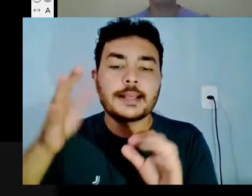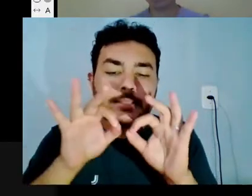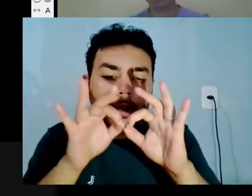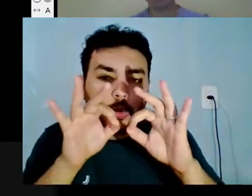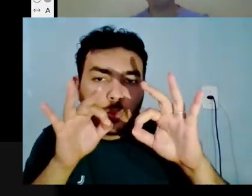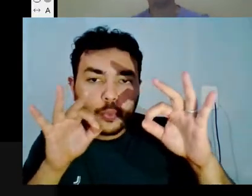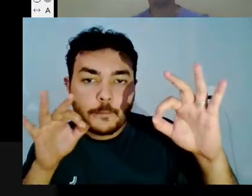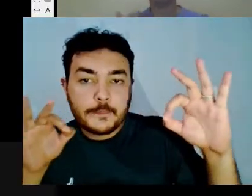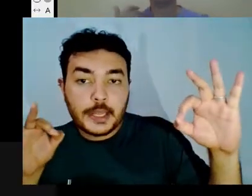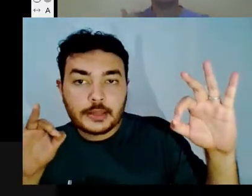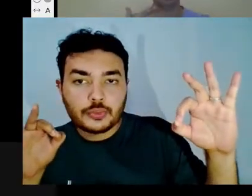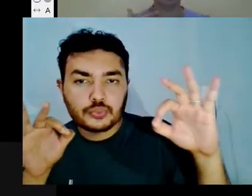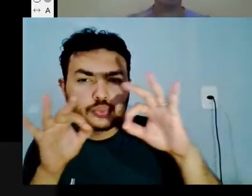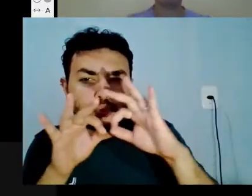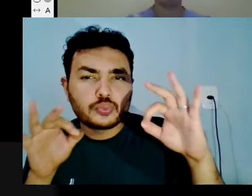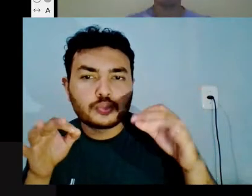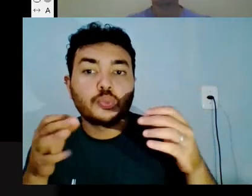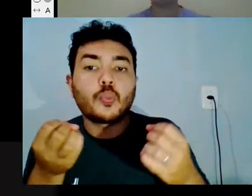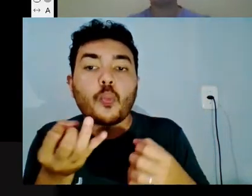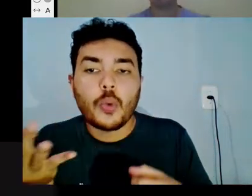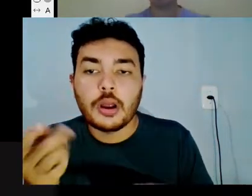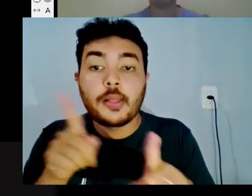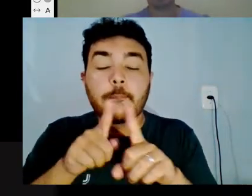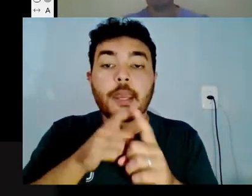dessa ligação química, qual é a energia necessária para formar